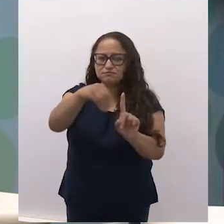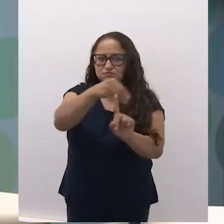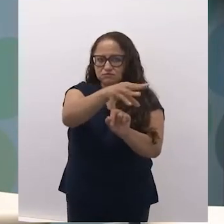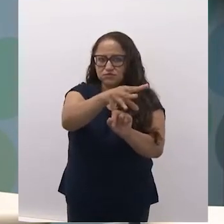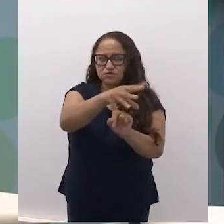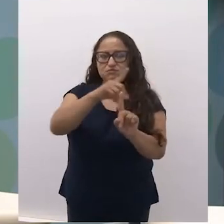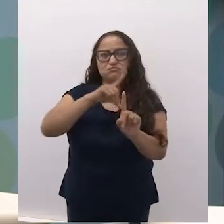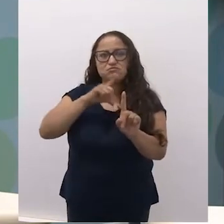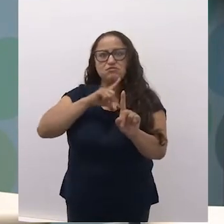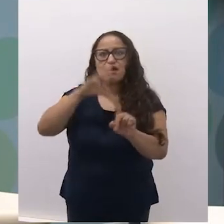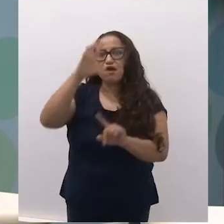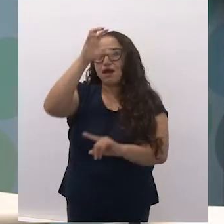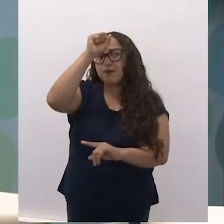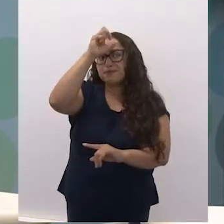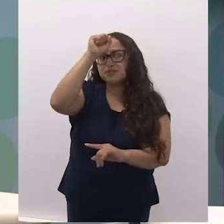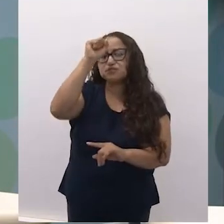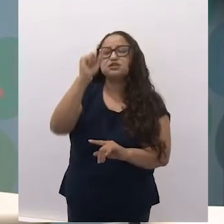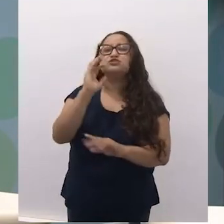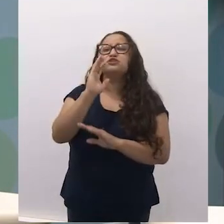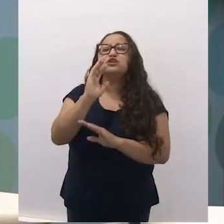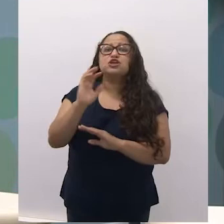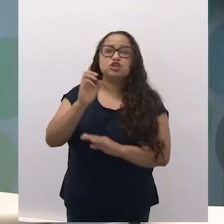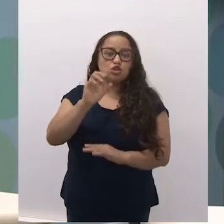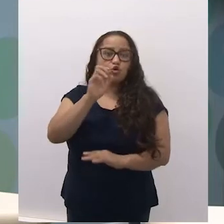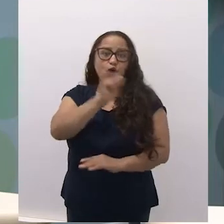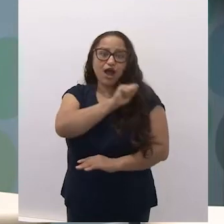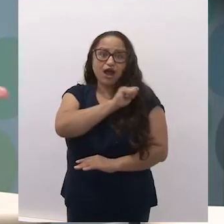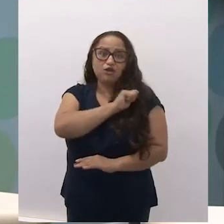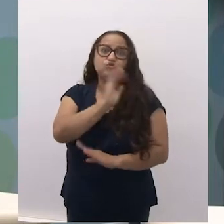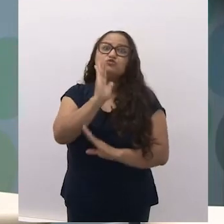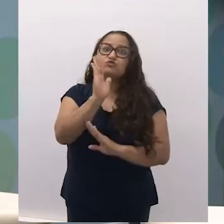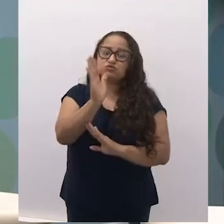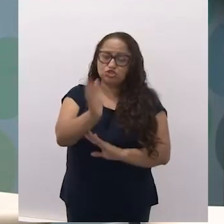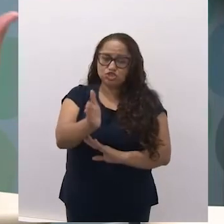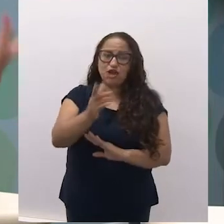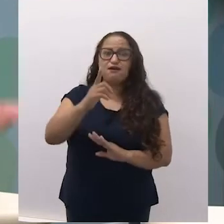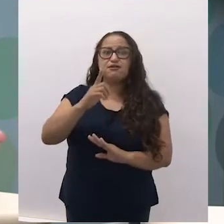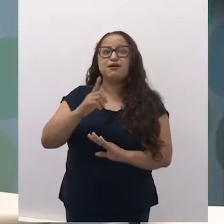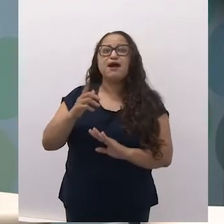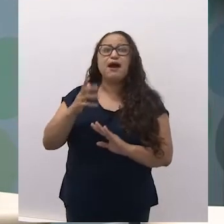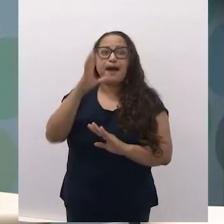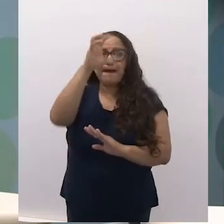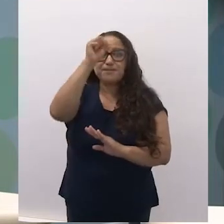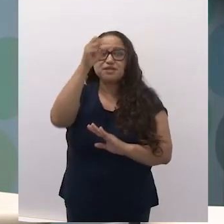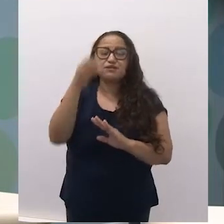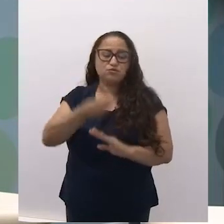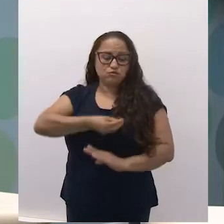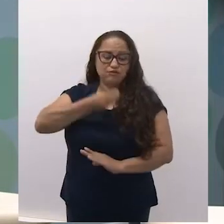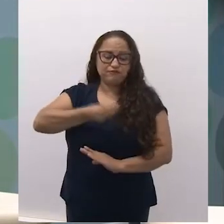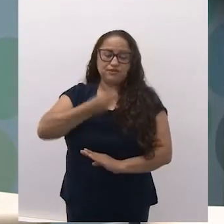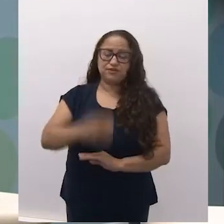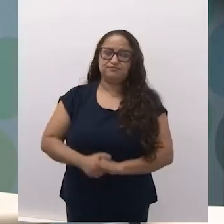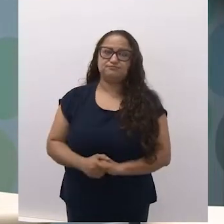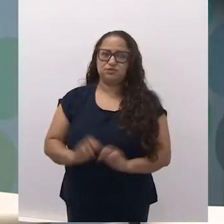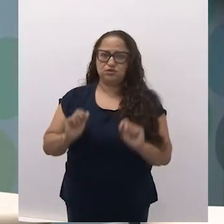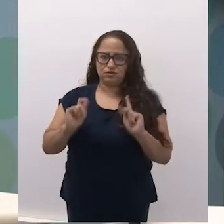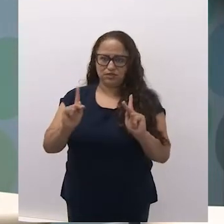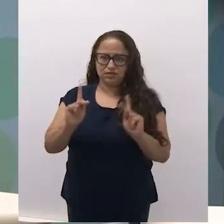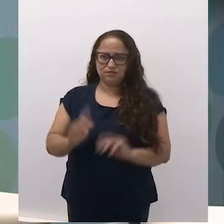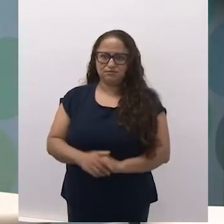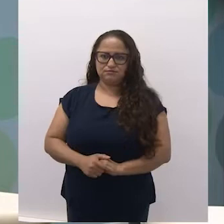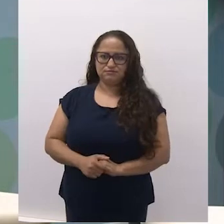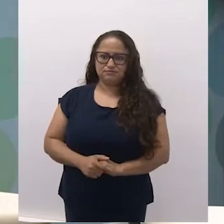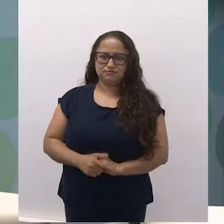as aprendizagens que o estudante adquiriu com o seu meio, com as suas vivências, ok?